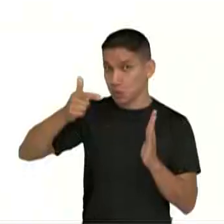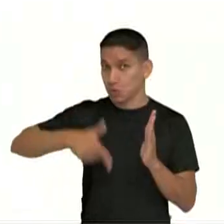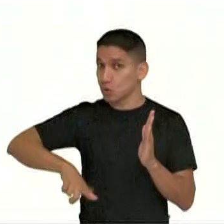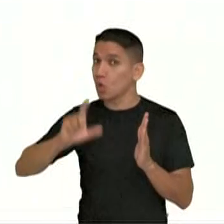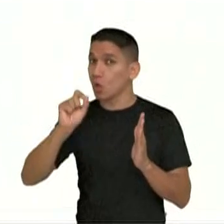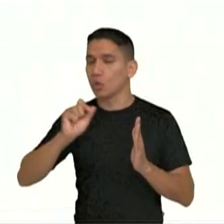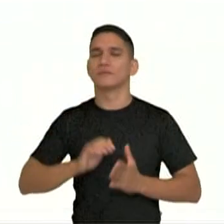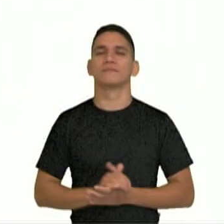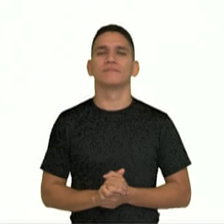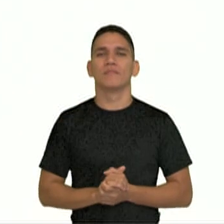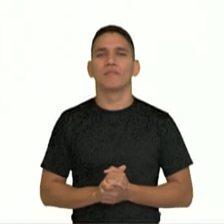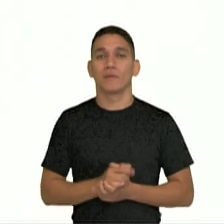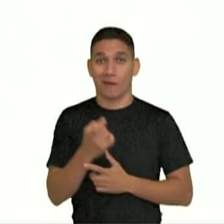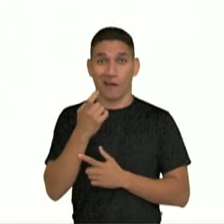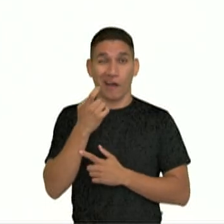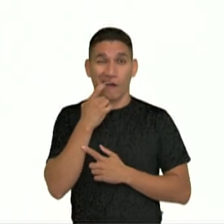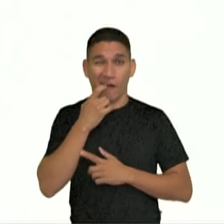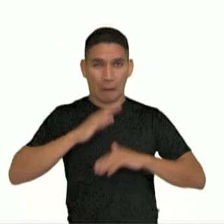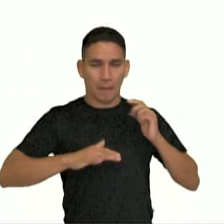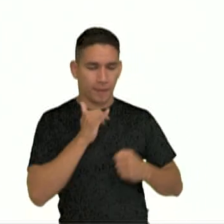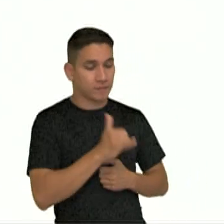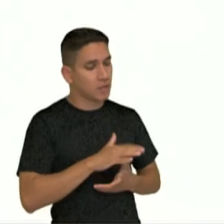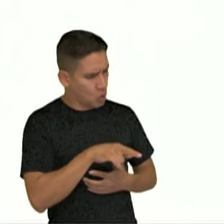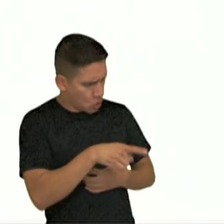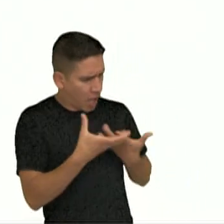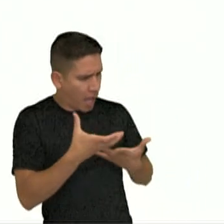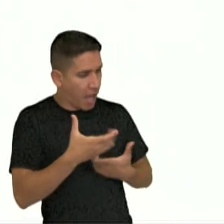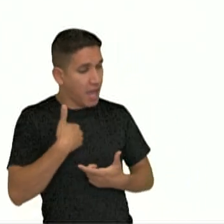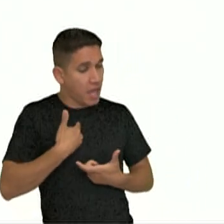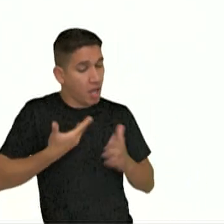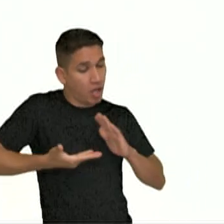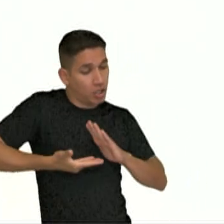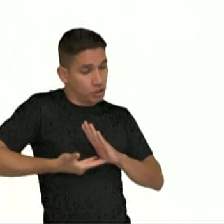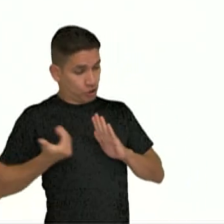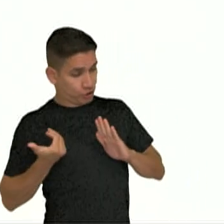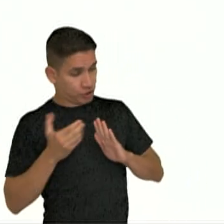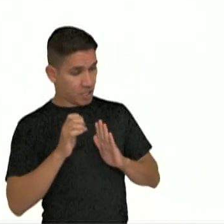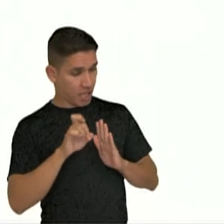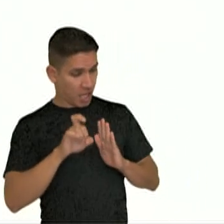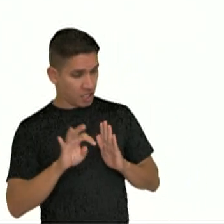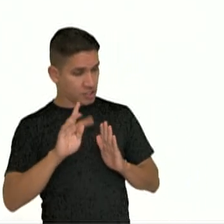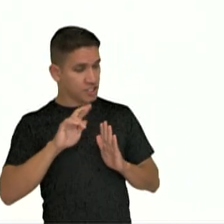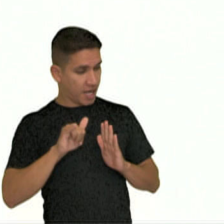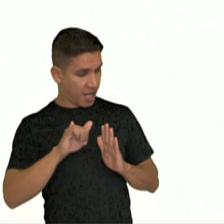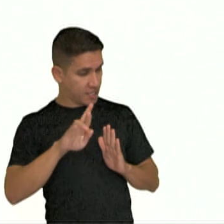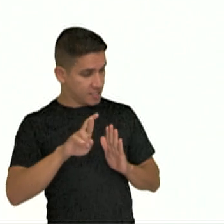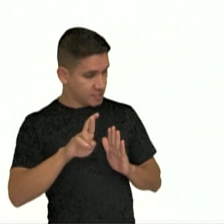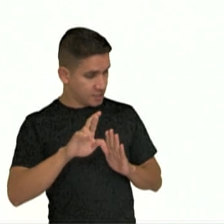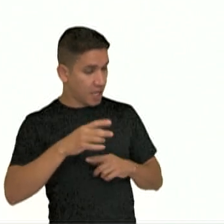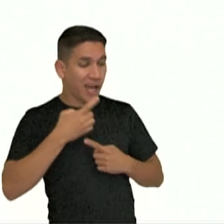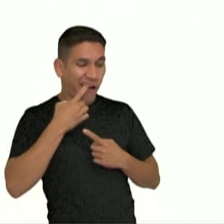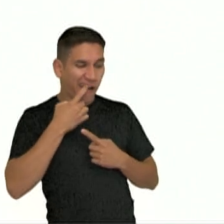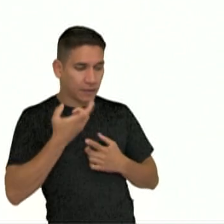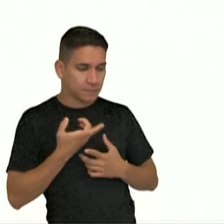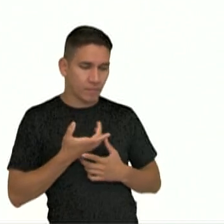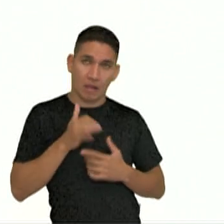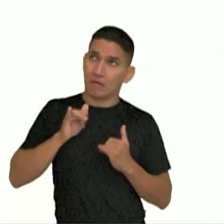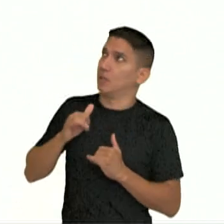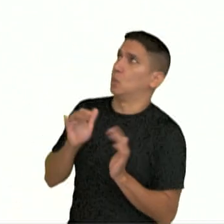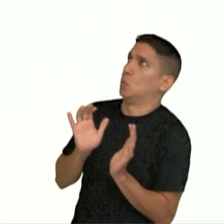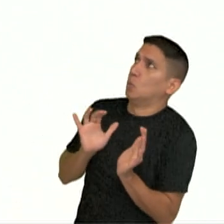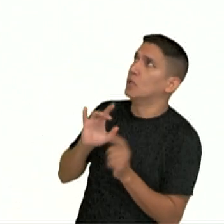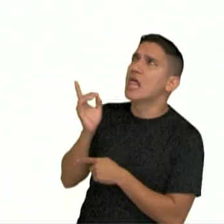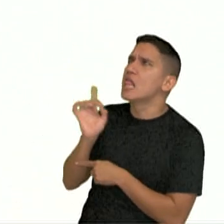novamente. O dentista. O senhor quer extrair o dente? E o caipira gemendo. Não,